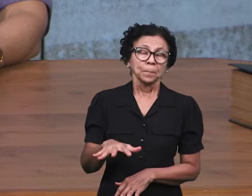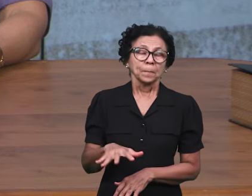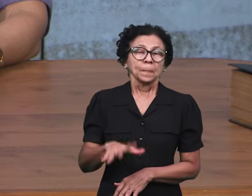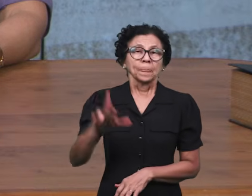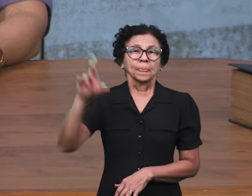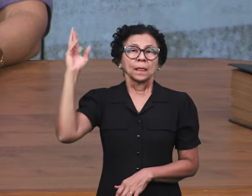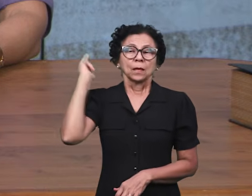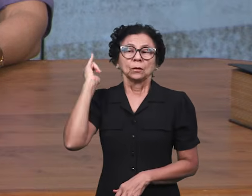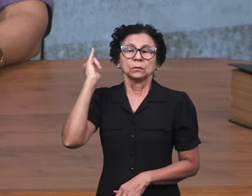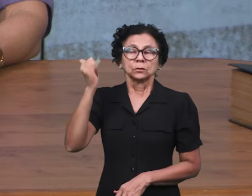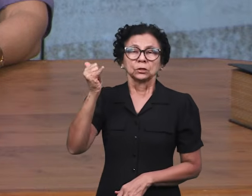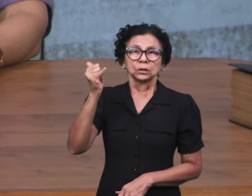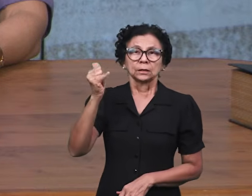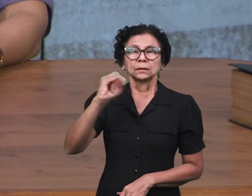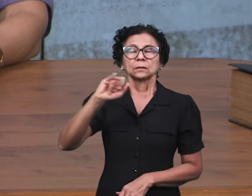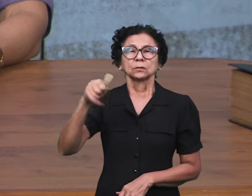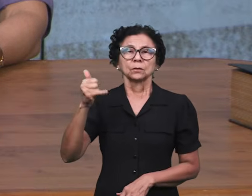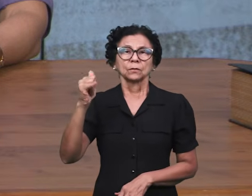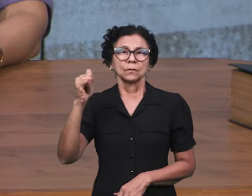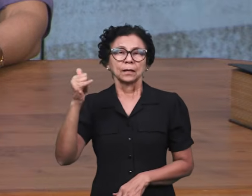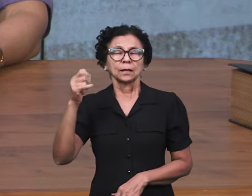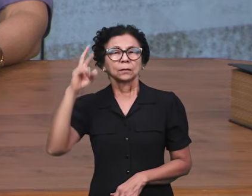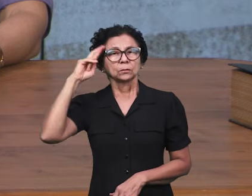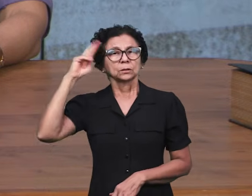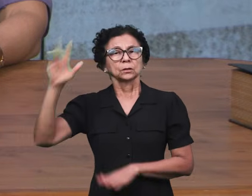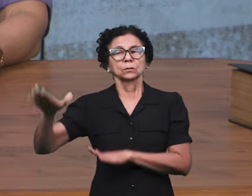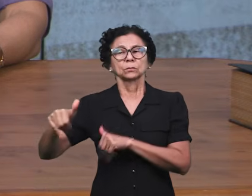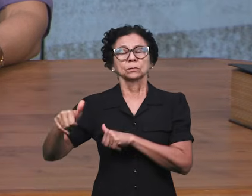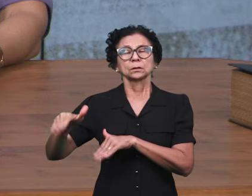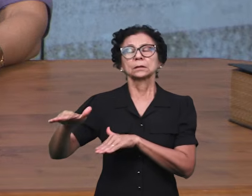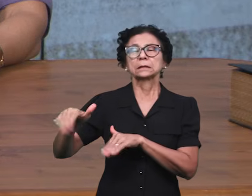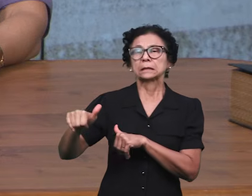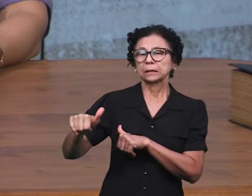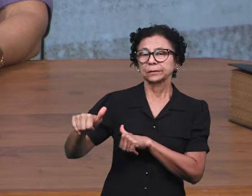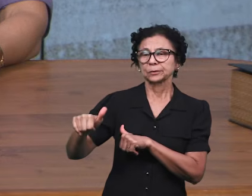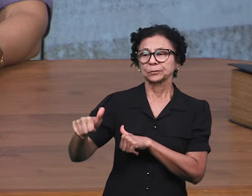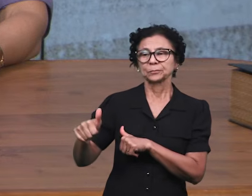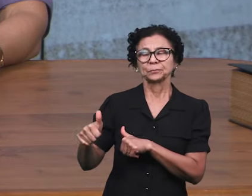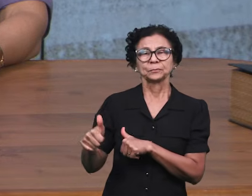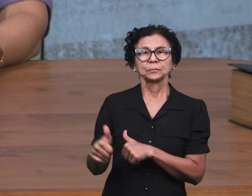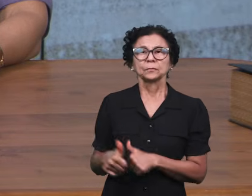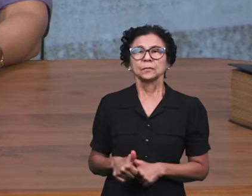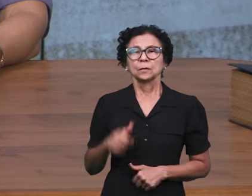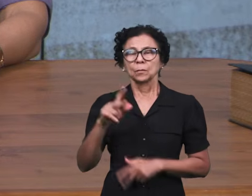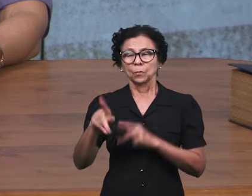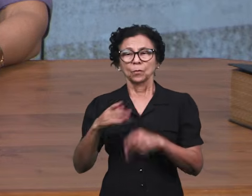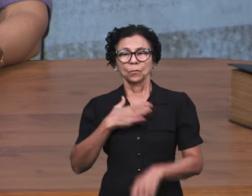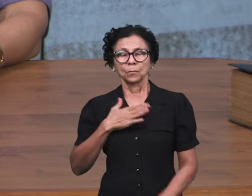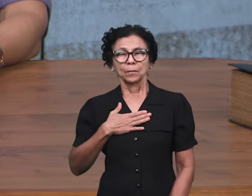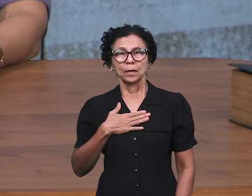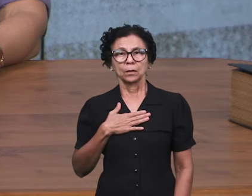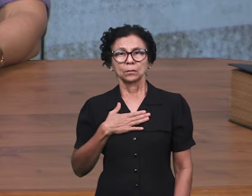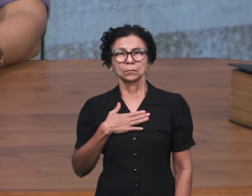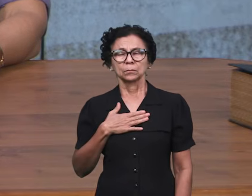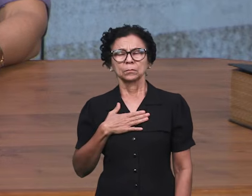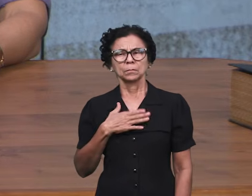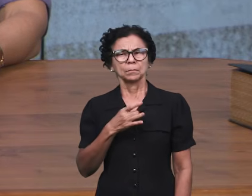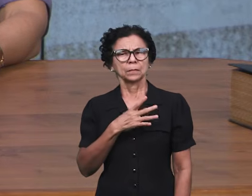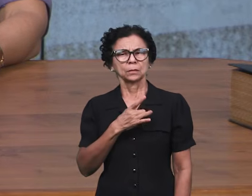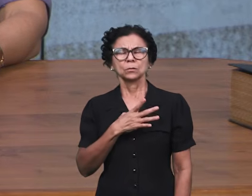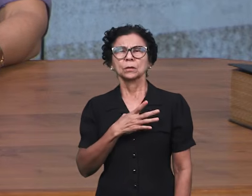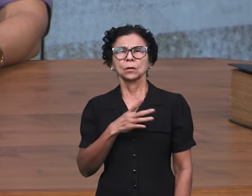diz o Senhor Jeová dos exércitos: não temas, povo meu, que habitas em